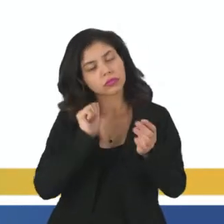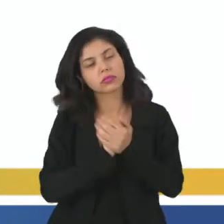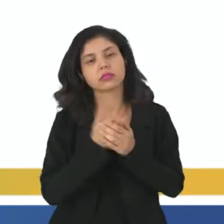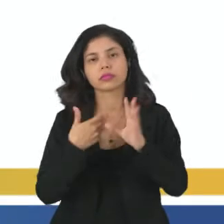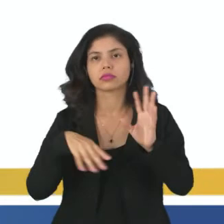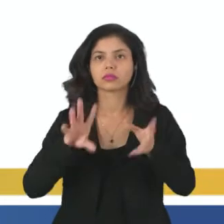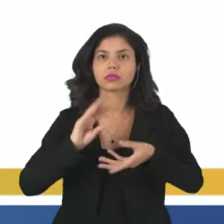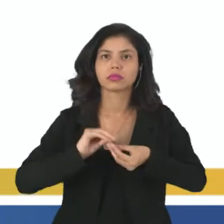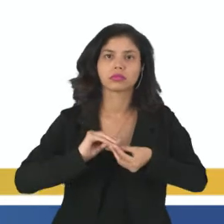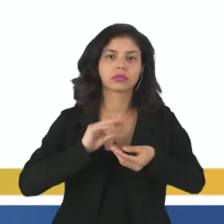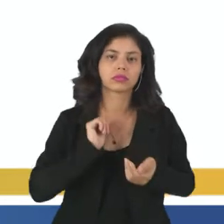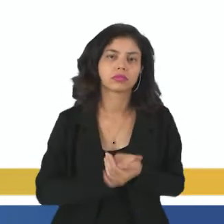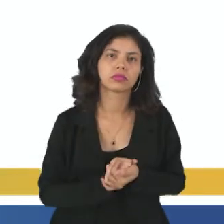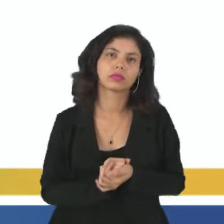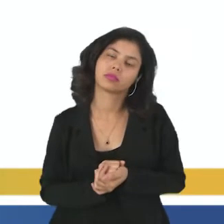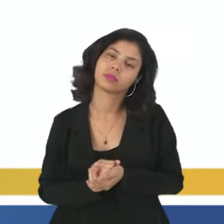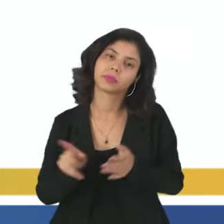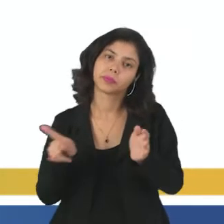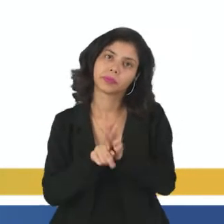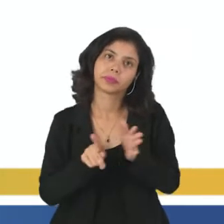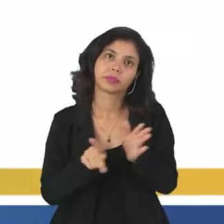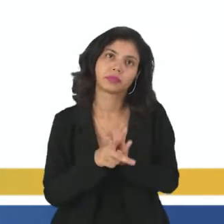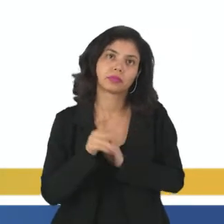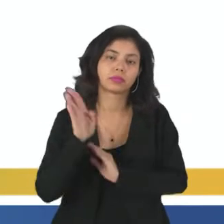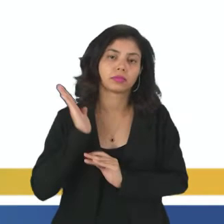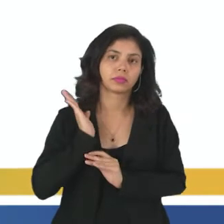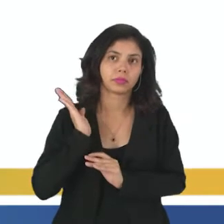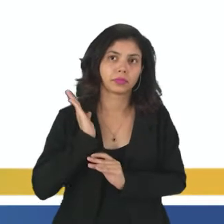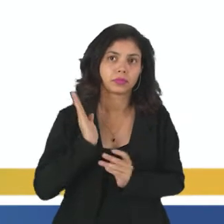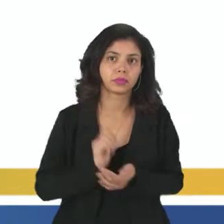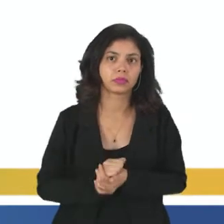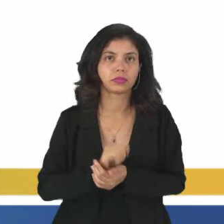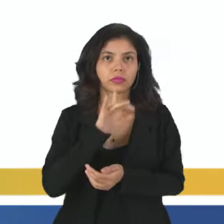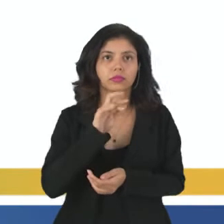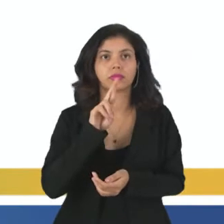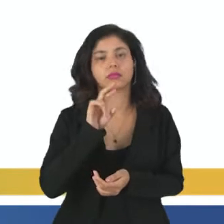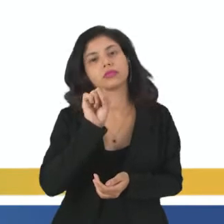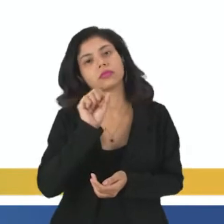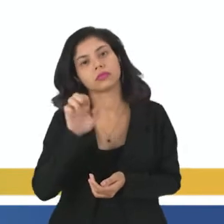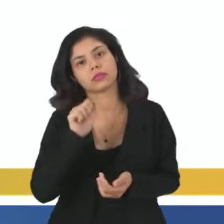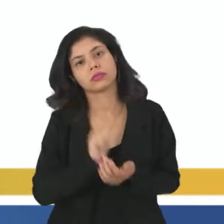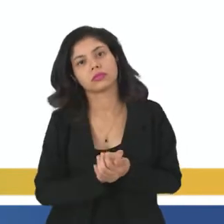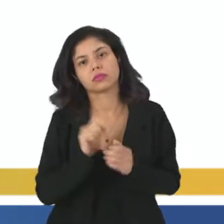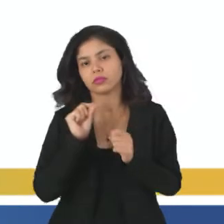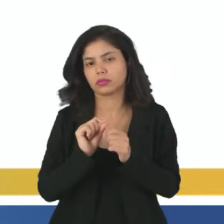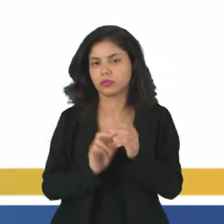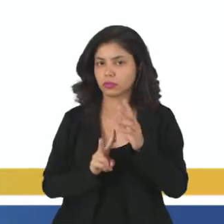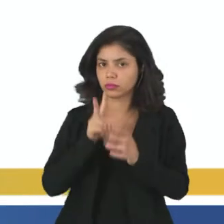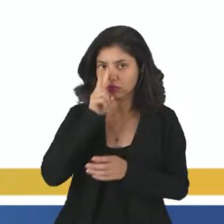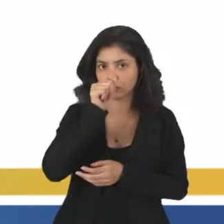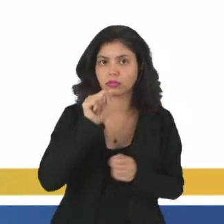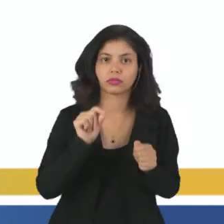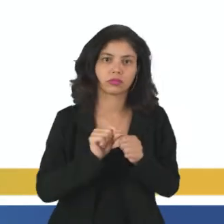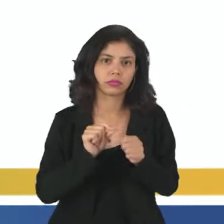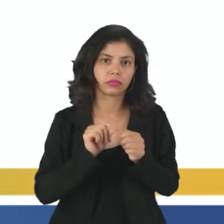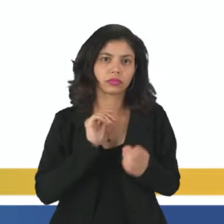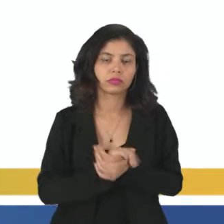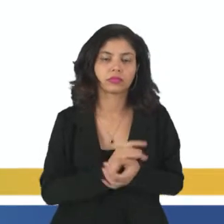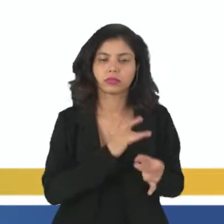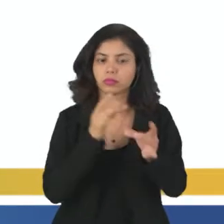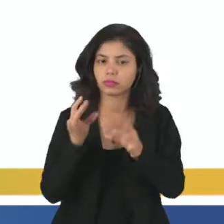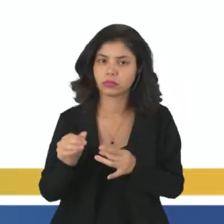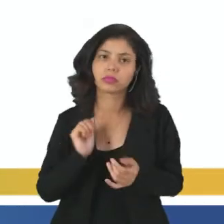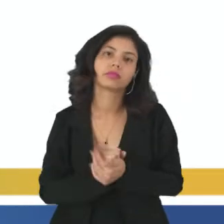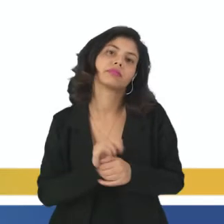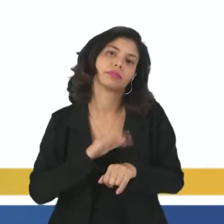resumir principalmente na seção da burguesia, que era a classe que na Itália era formada pelos banqueiros e comerciantes, cada